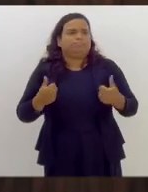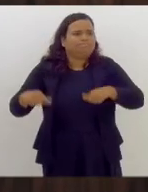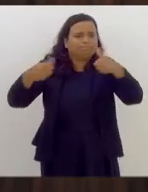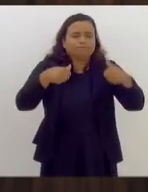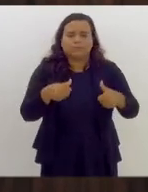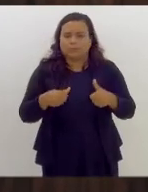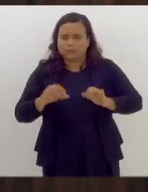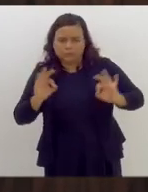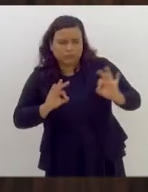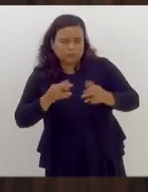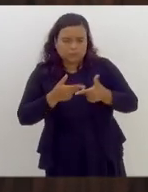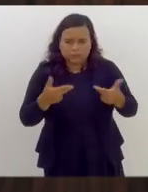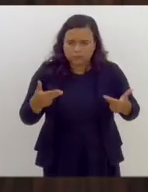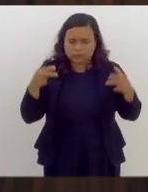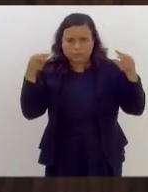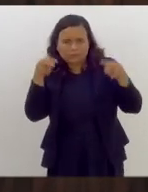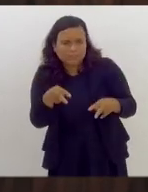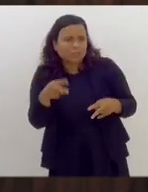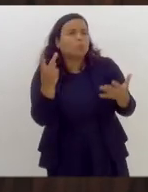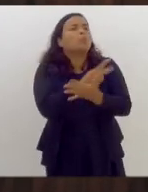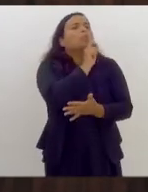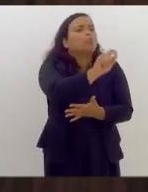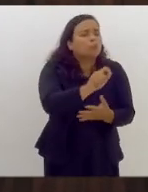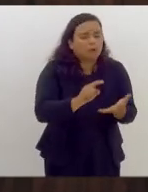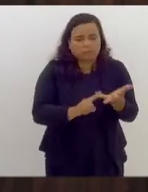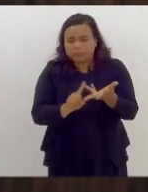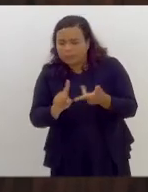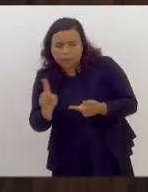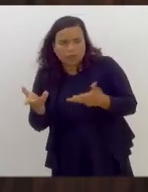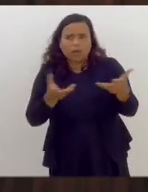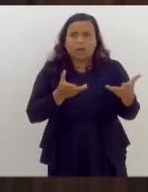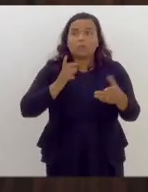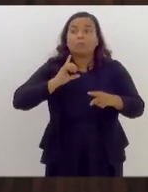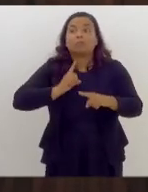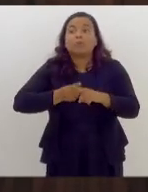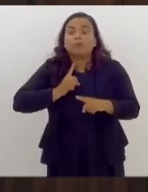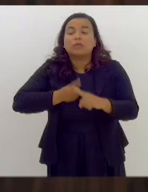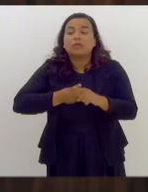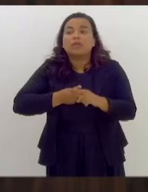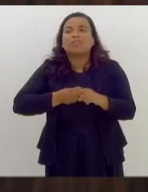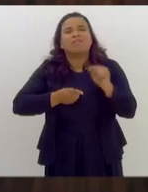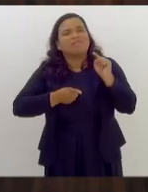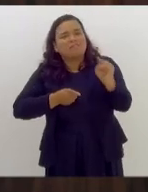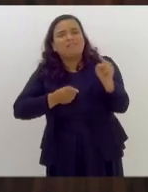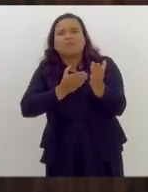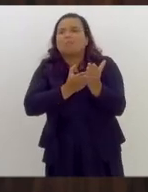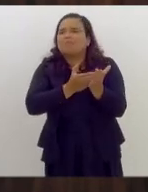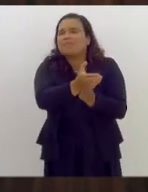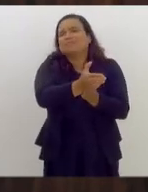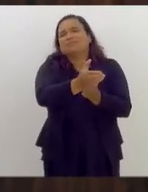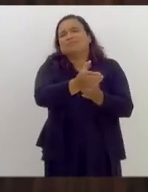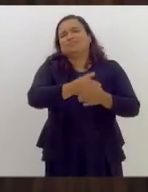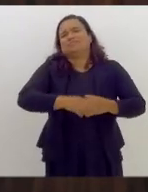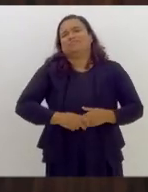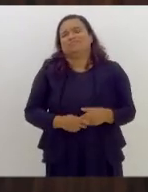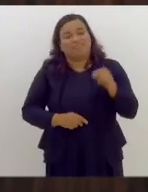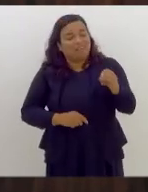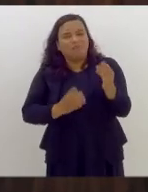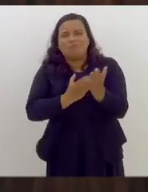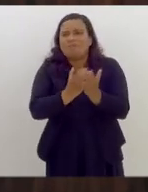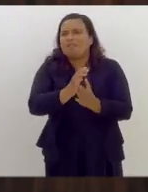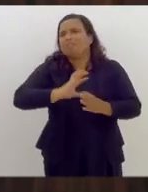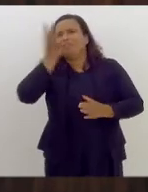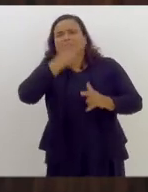na sua delegacia, ver o que é acontecendo, porque ali é onde começa tudo. Ali, se